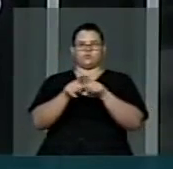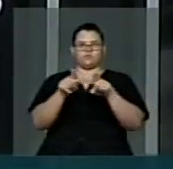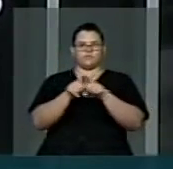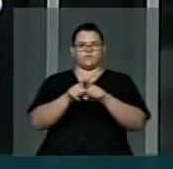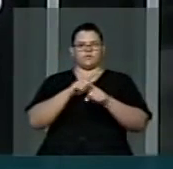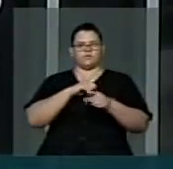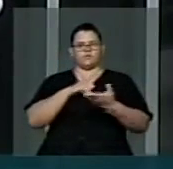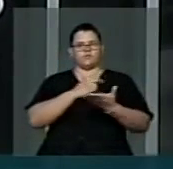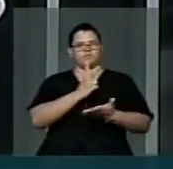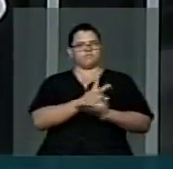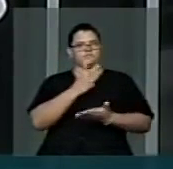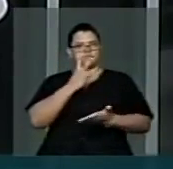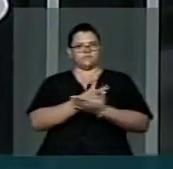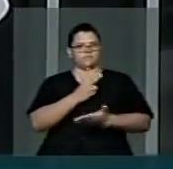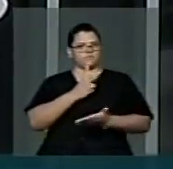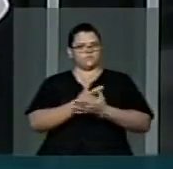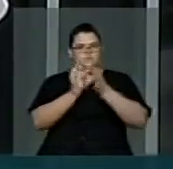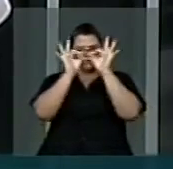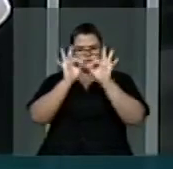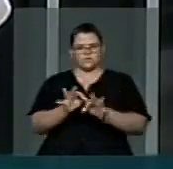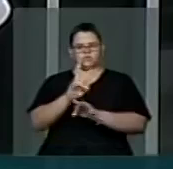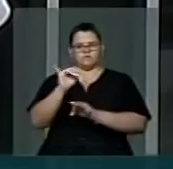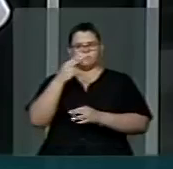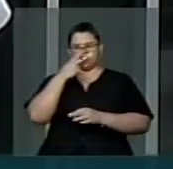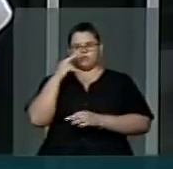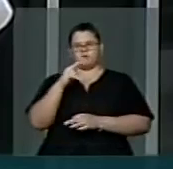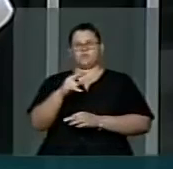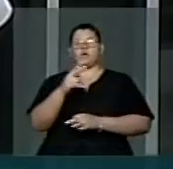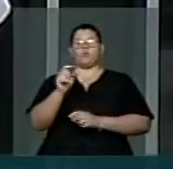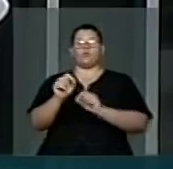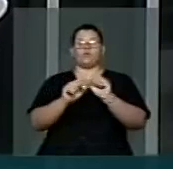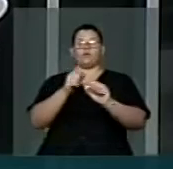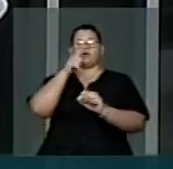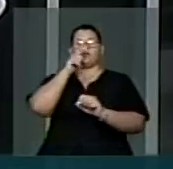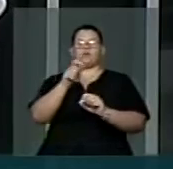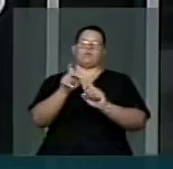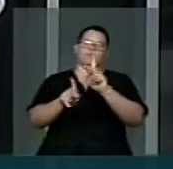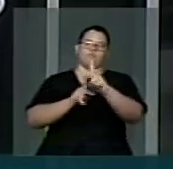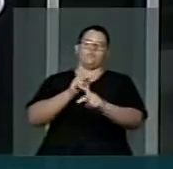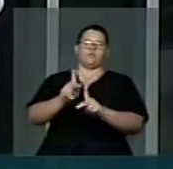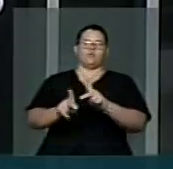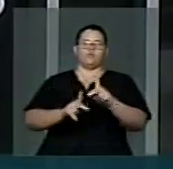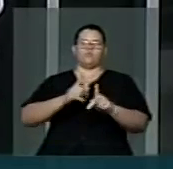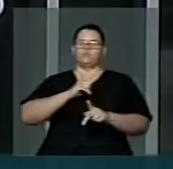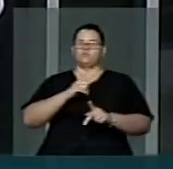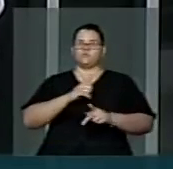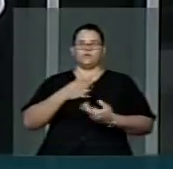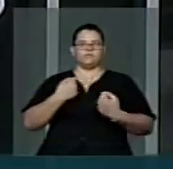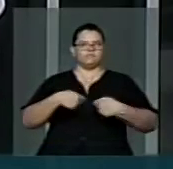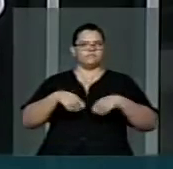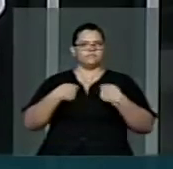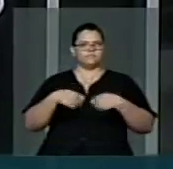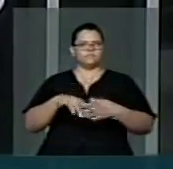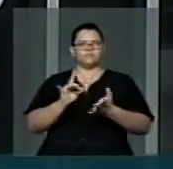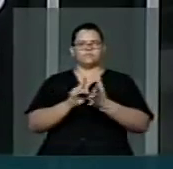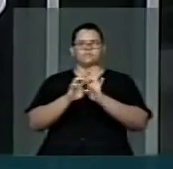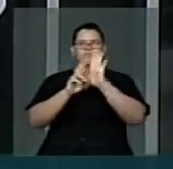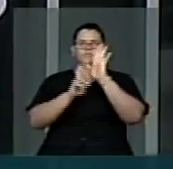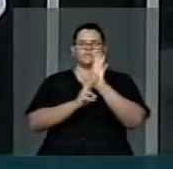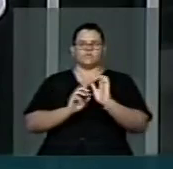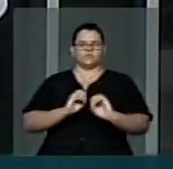demarcação e garantia do interesse público, tal seria exatamente a vocação essencial de uma instituição regulatória do